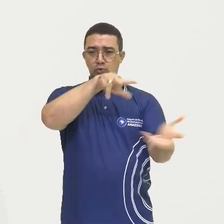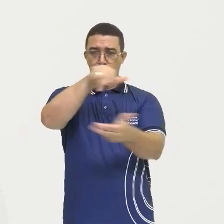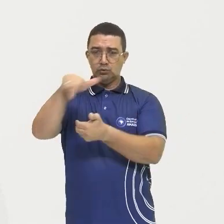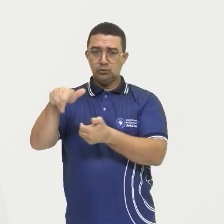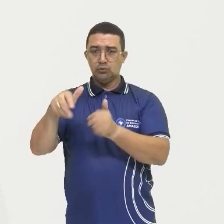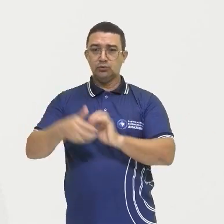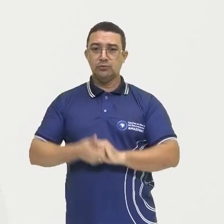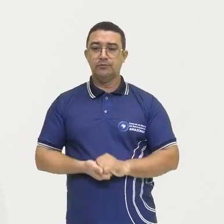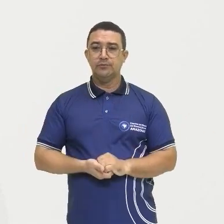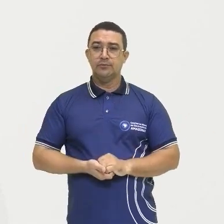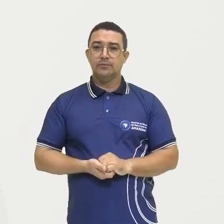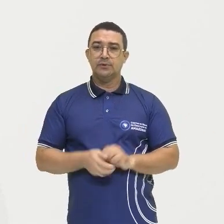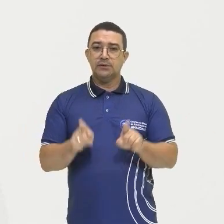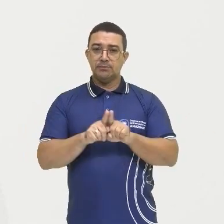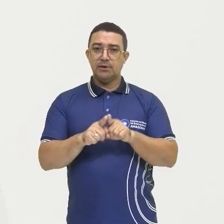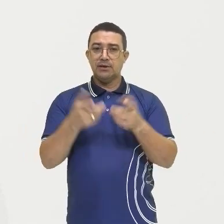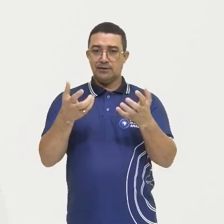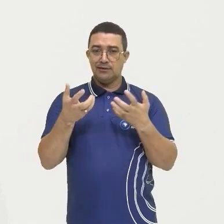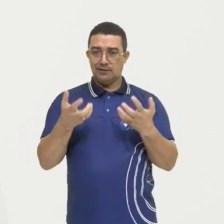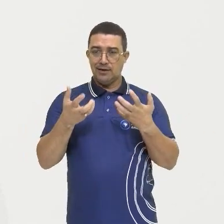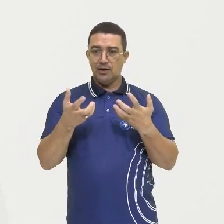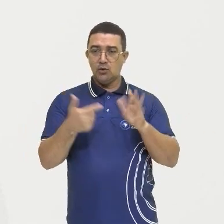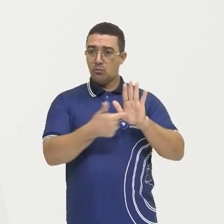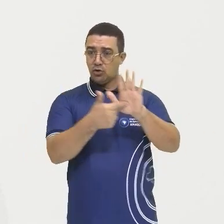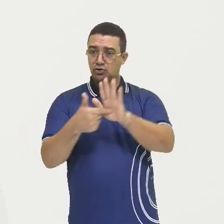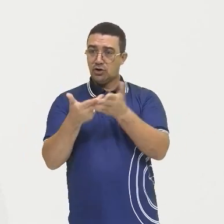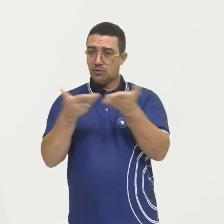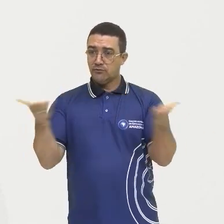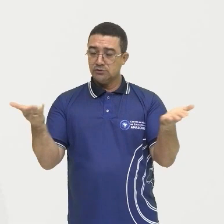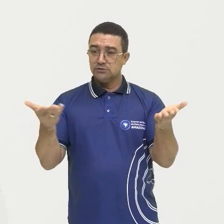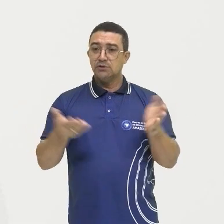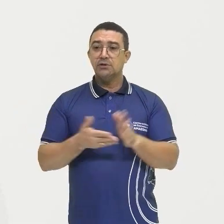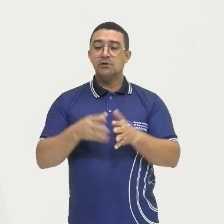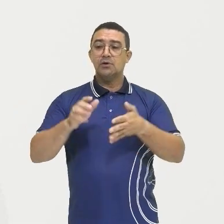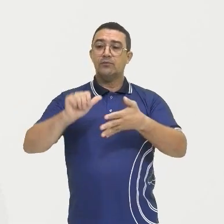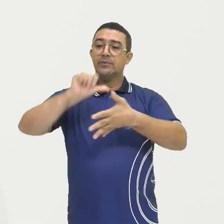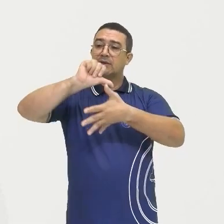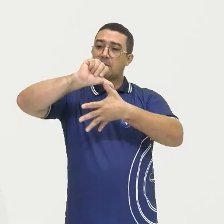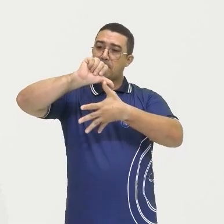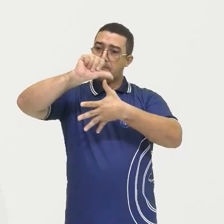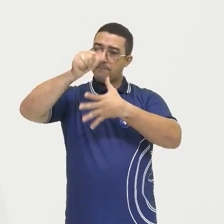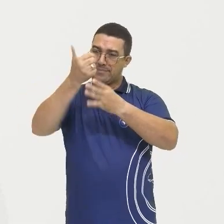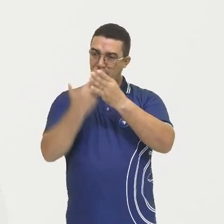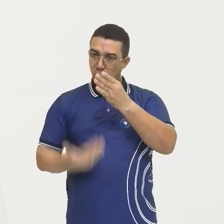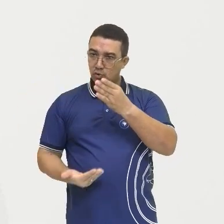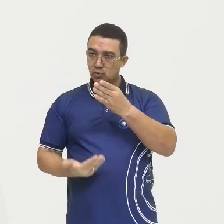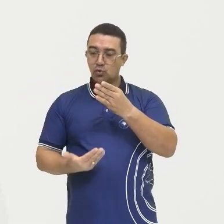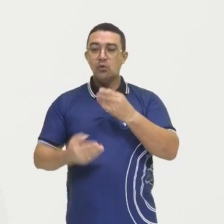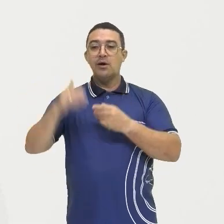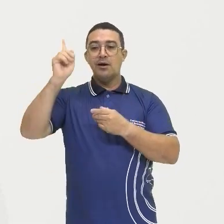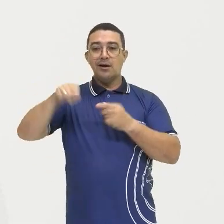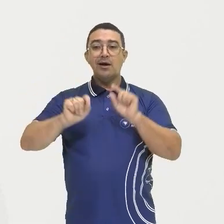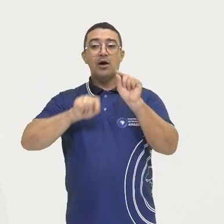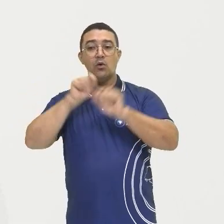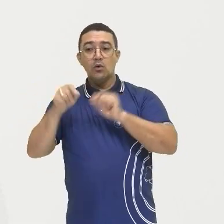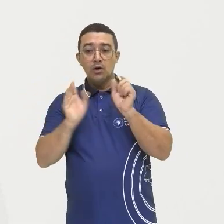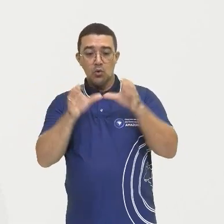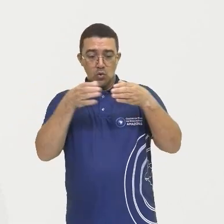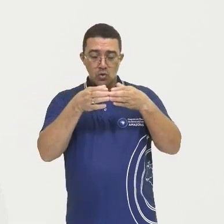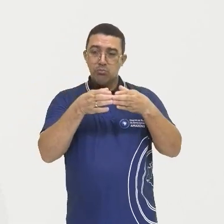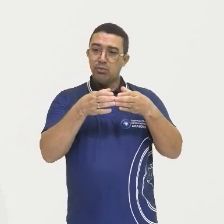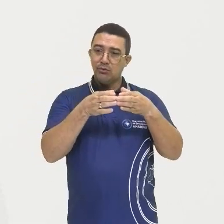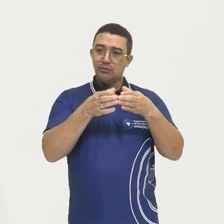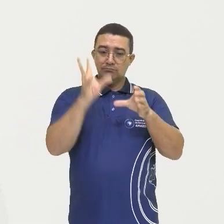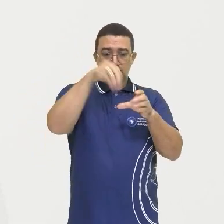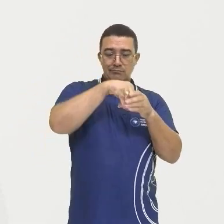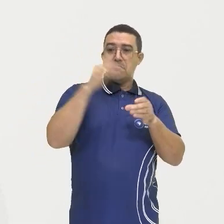tá certo? E aí eu gostaria de destacar para vocês o Mercosul, que é um bloco econômico do qual o